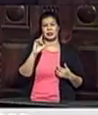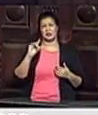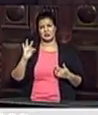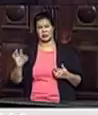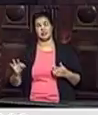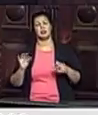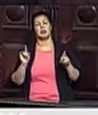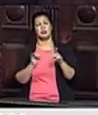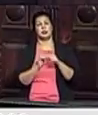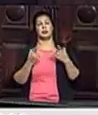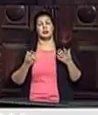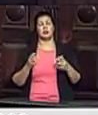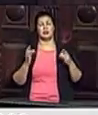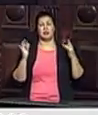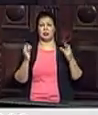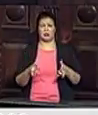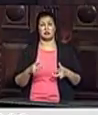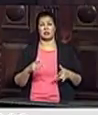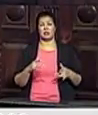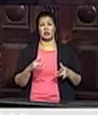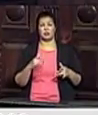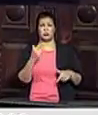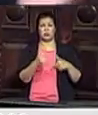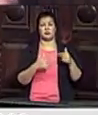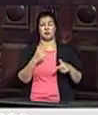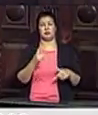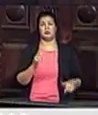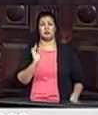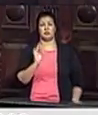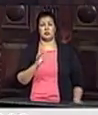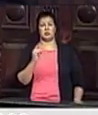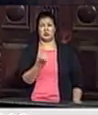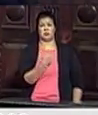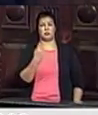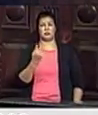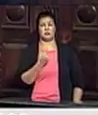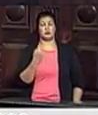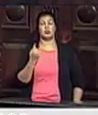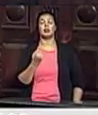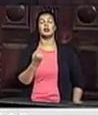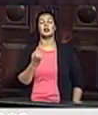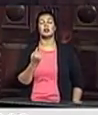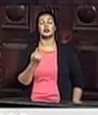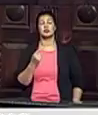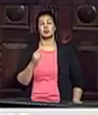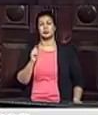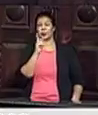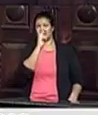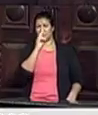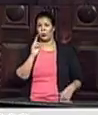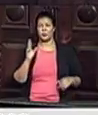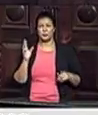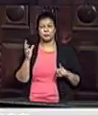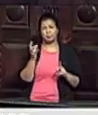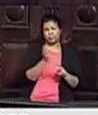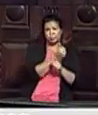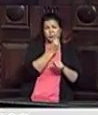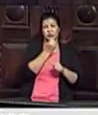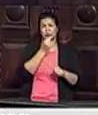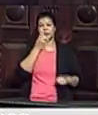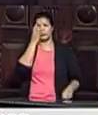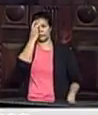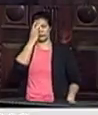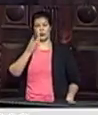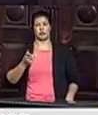trabalhador sozinho, isolado, na mesa de negociações, onde ele será, em geral, presa fácil na relação com seu